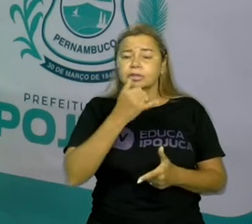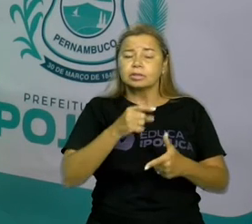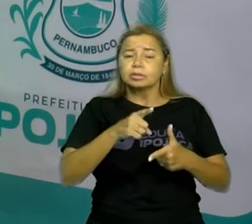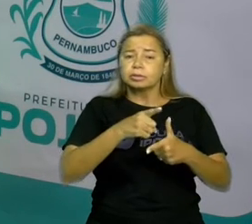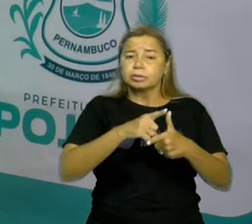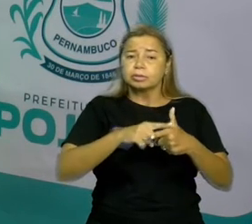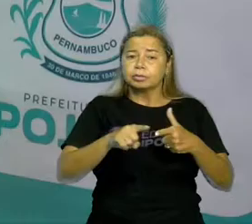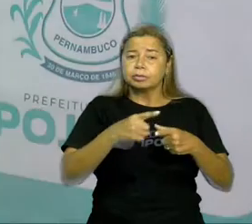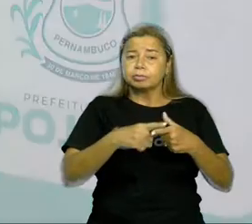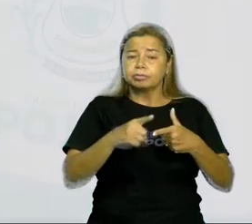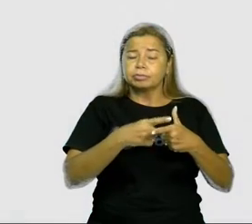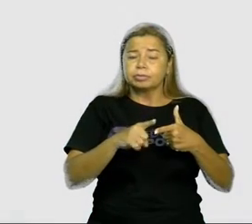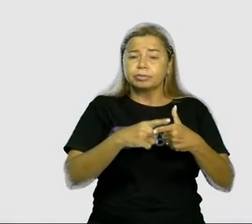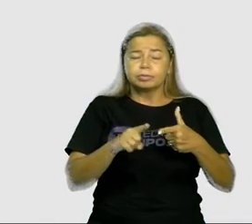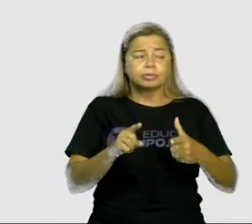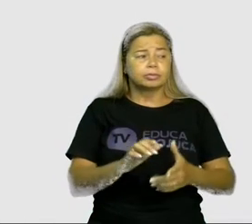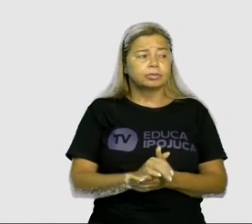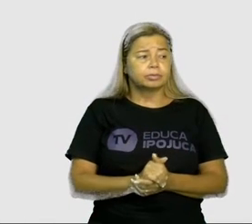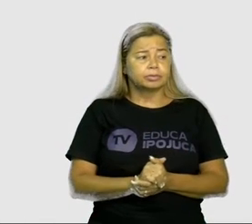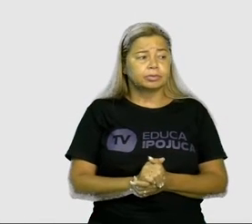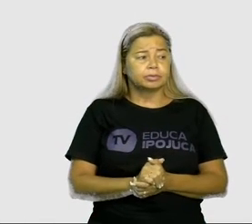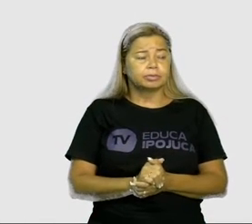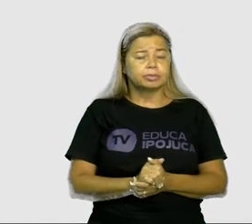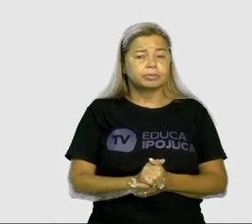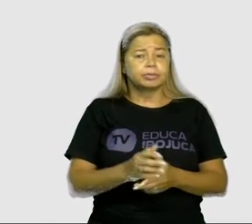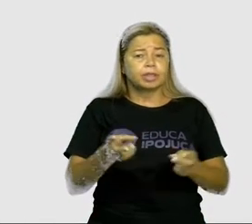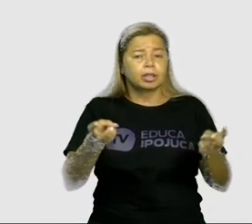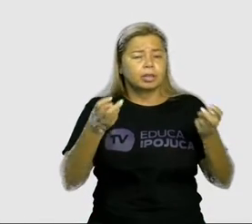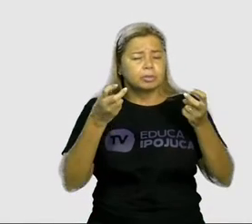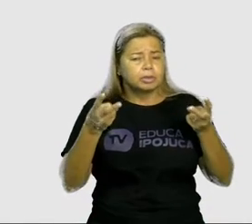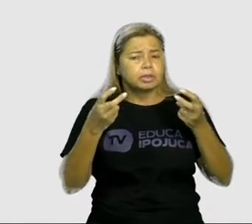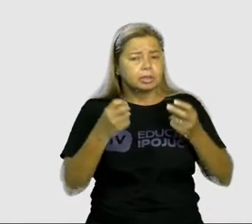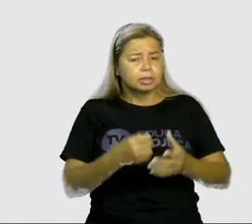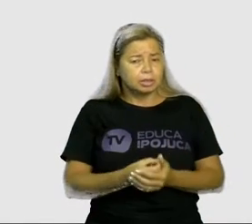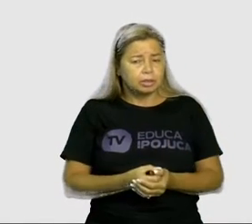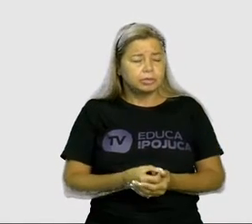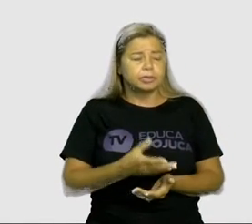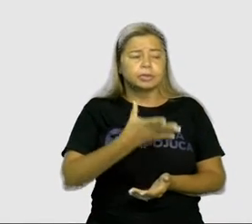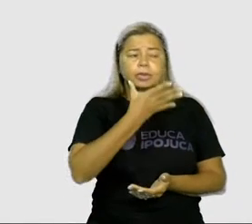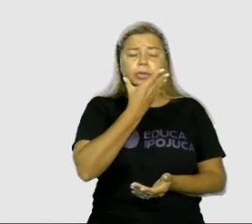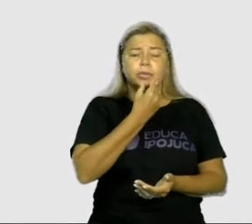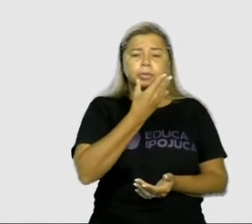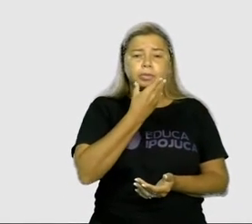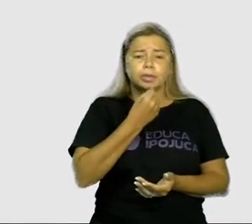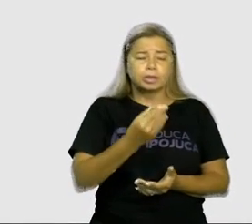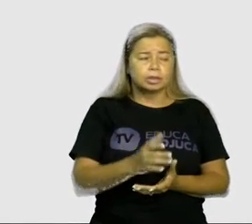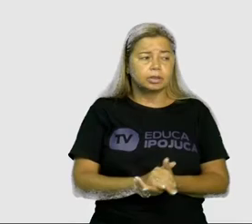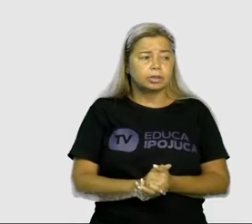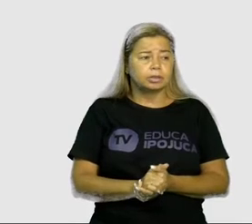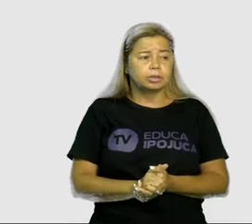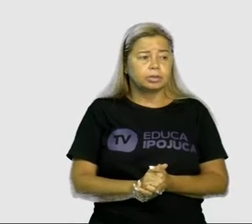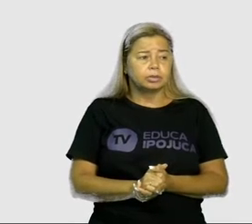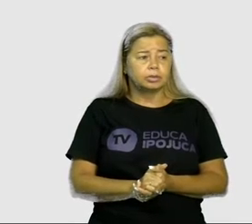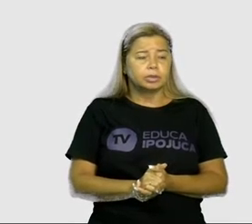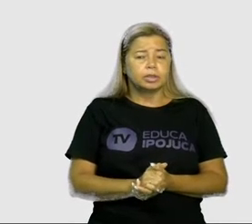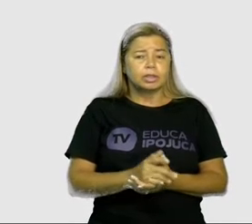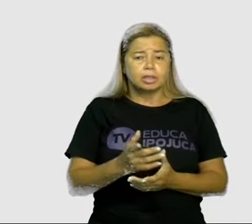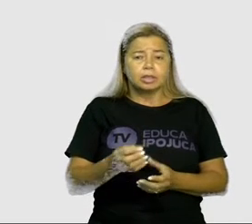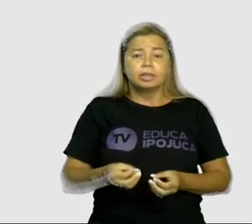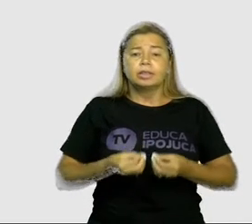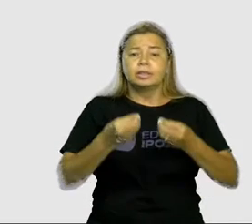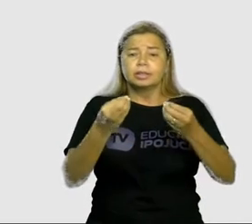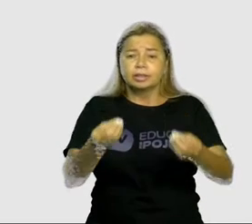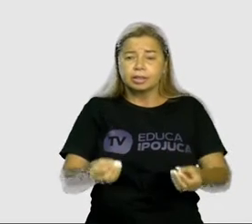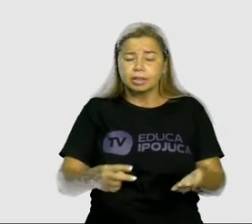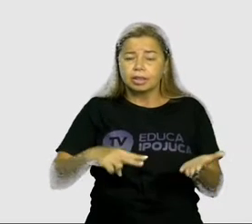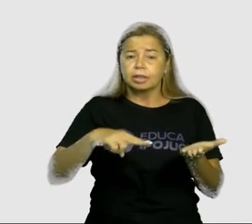observado por cada um de nós aí tem que sair Henry é um empregador né da Pizzaria